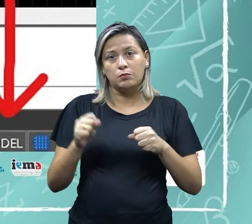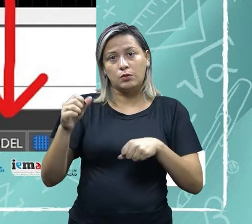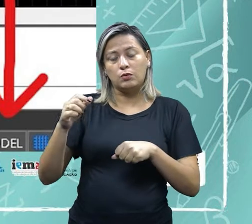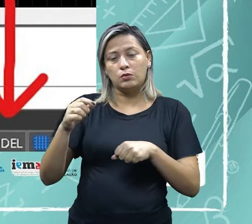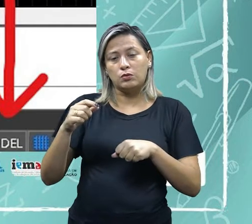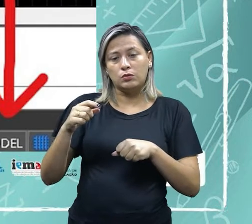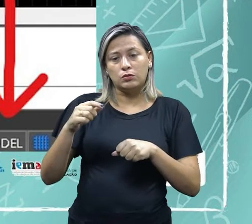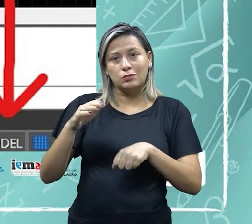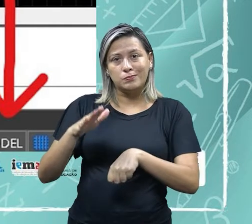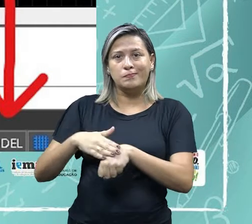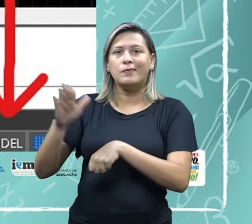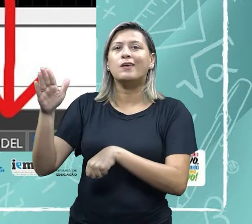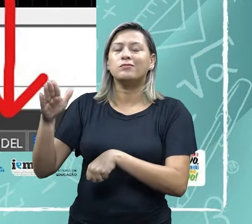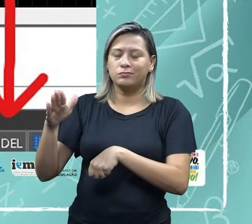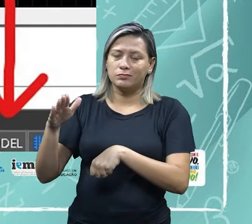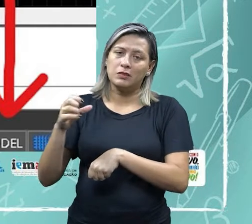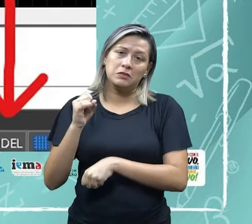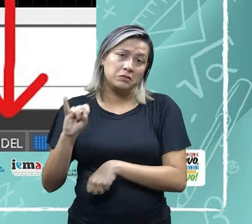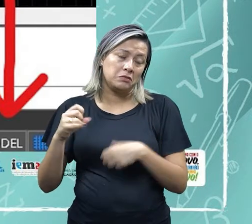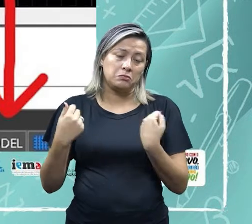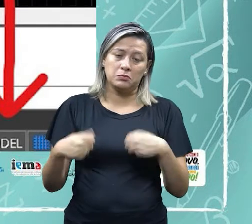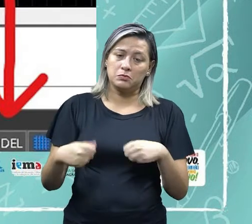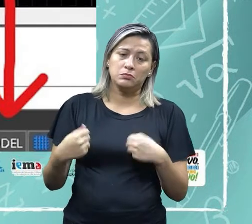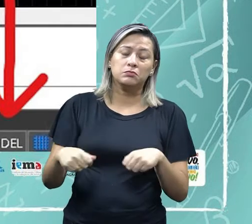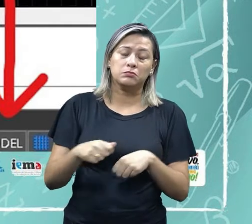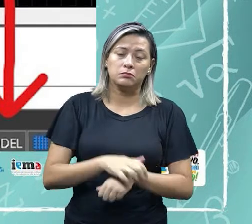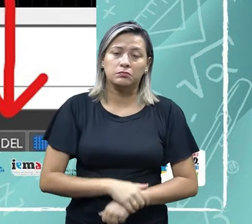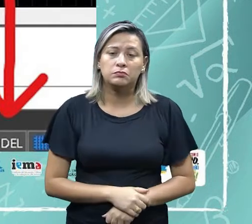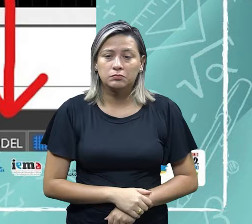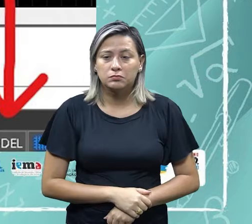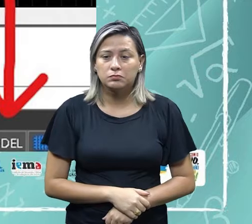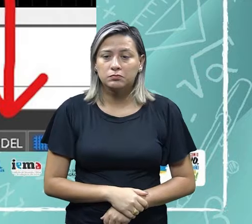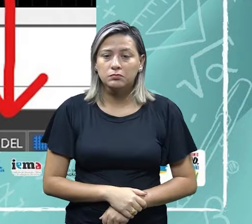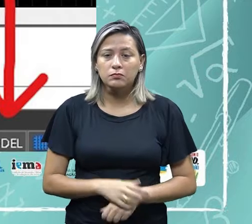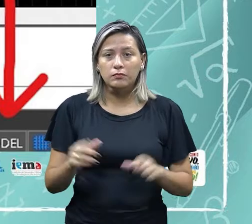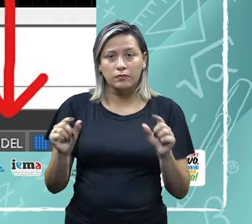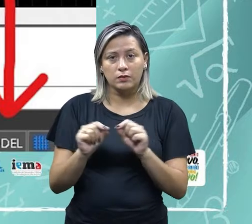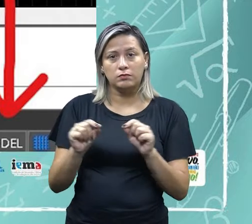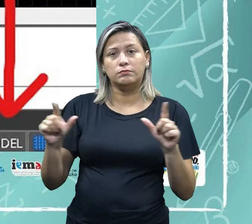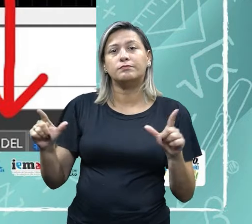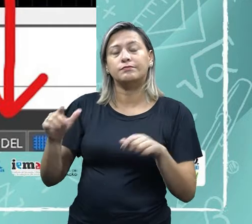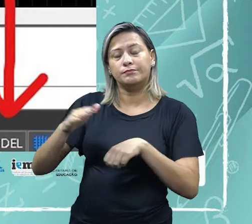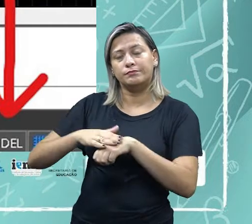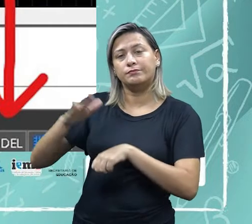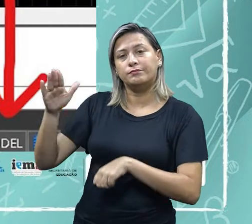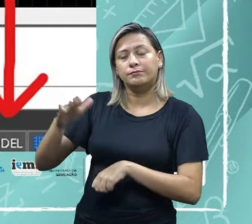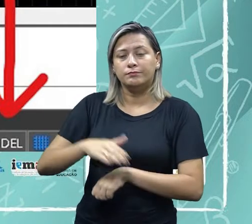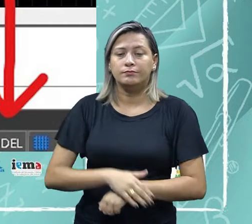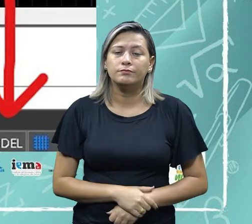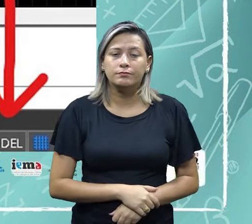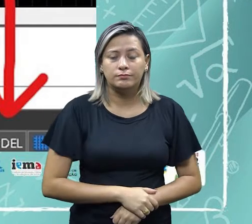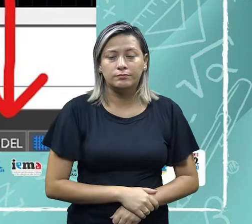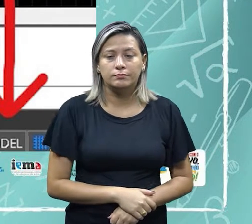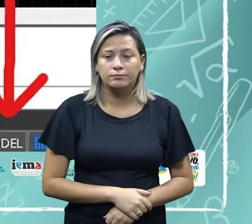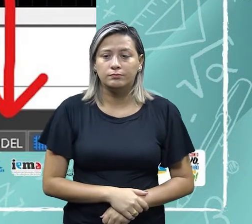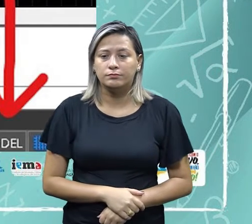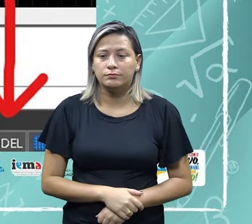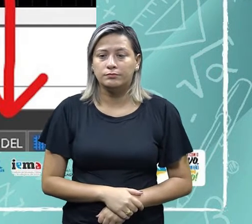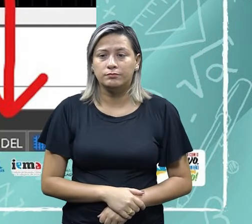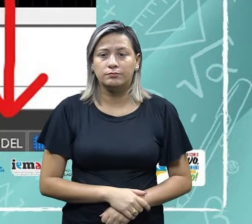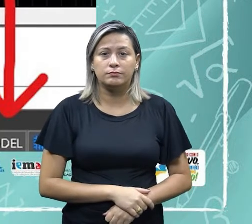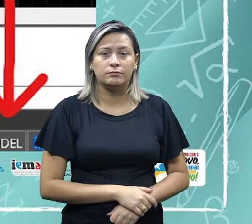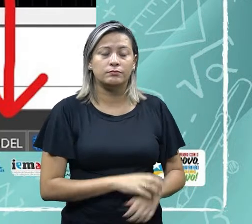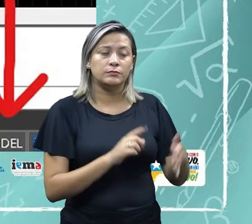aquele onde você vai adicionar, se necessário, se você achar necessário colocar mais